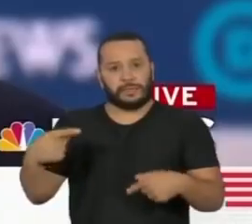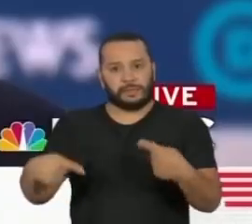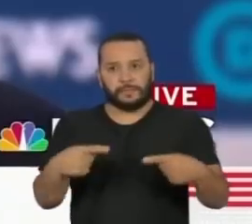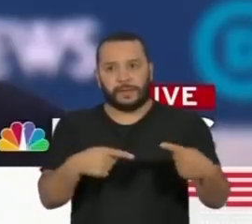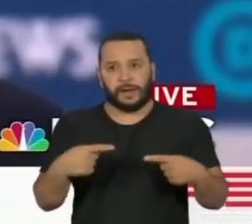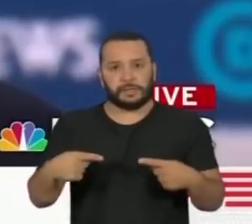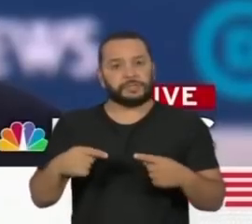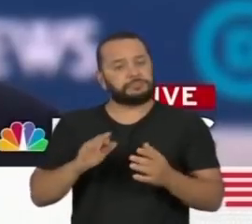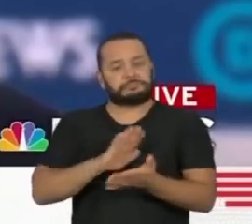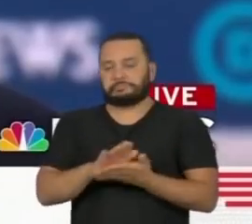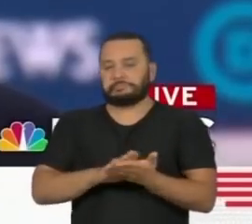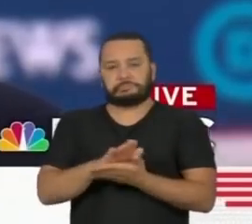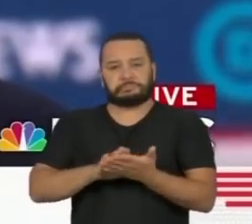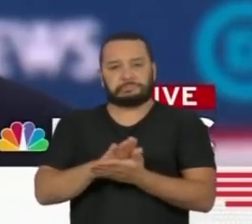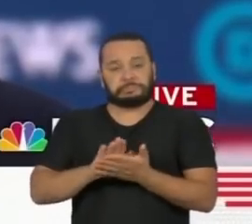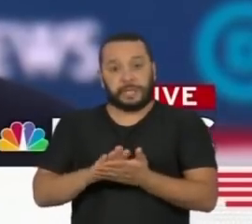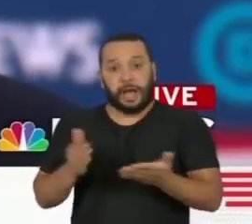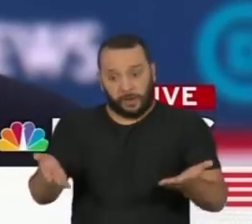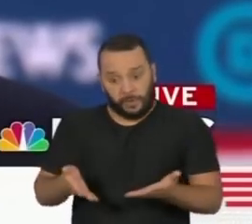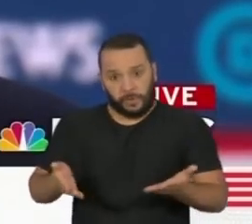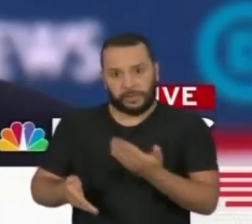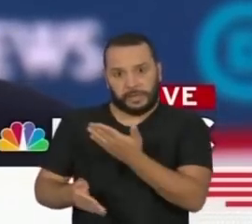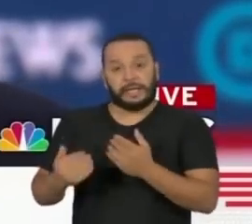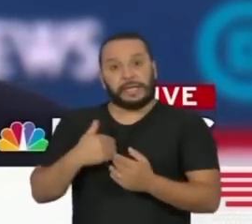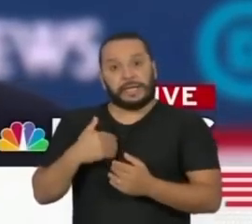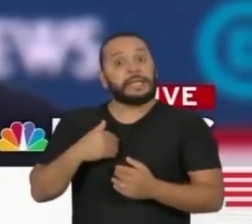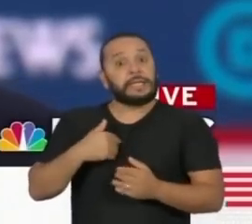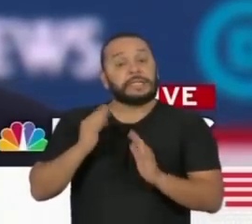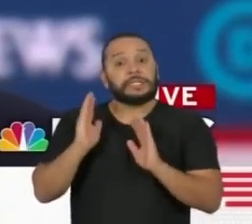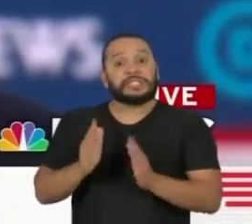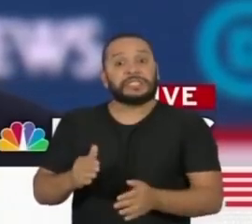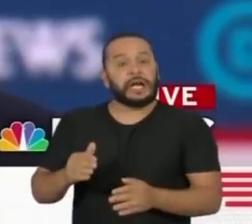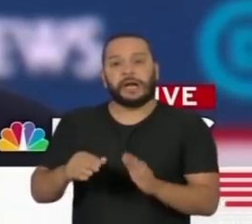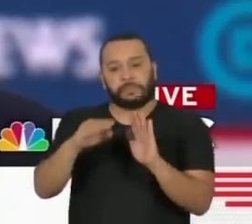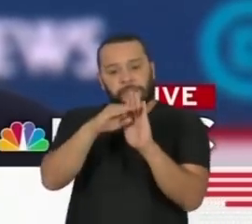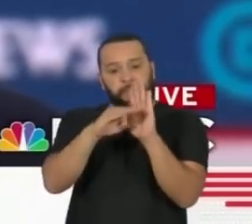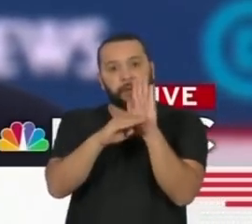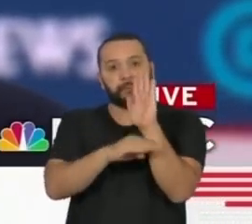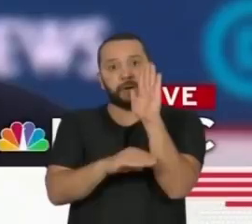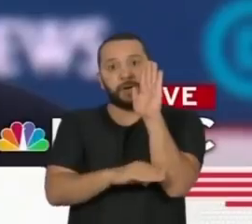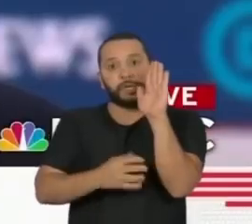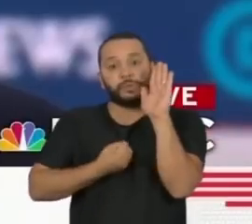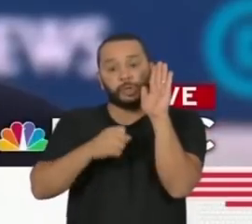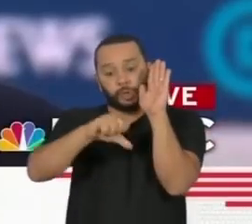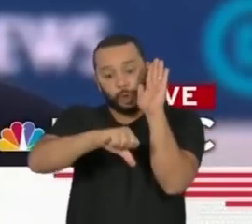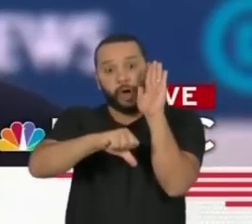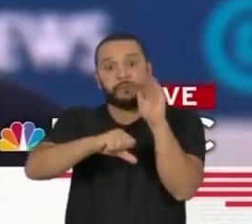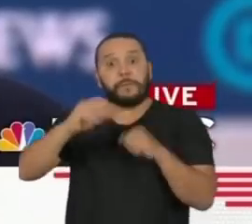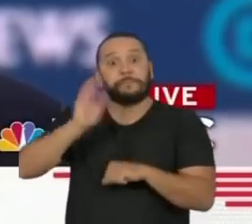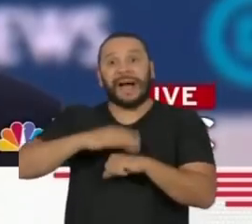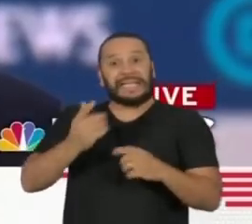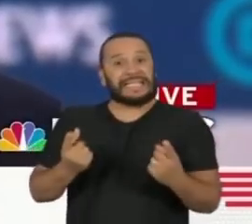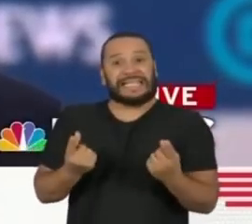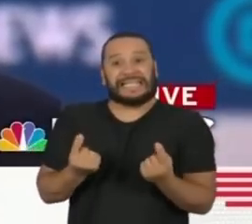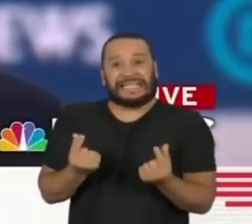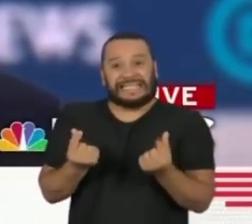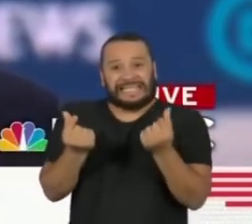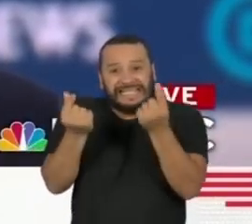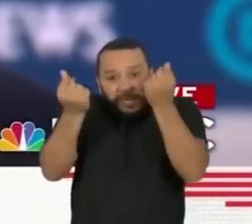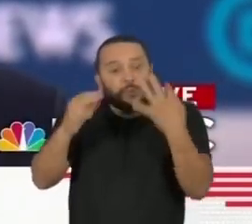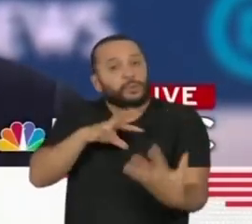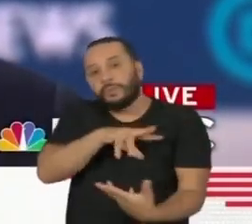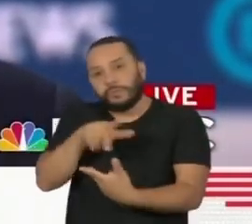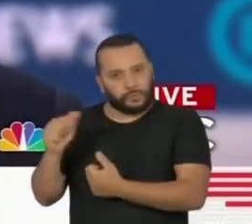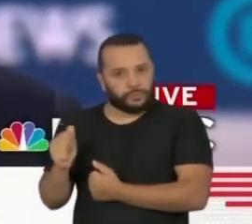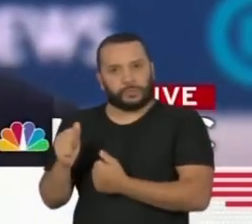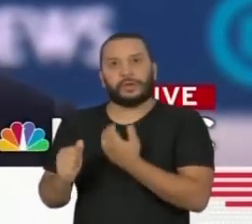político. Conhecido como o 9º homem mais rico do planeta, com uma fortuna de 35 bilhões de dólares, ele apostou